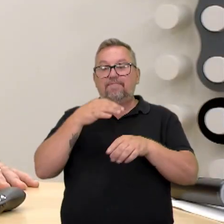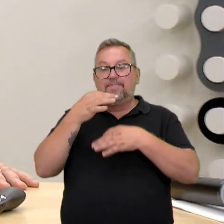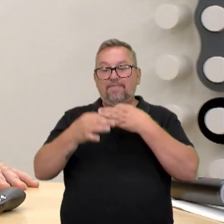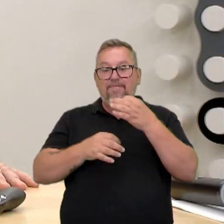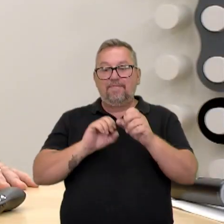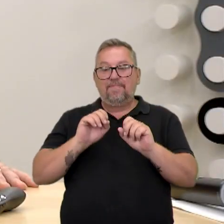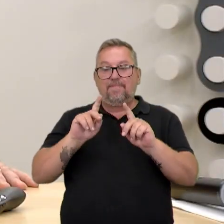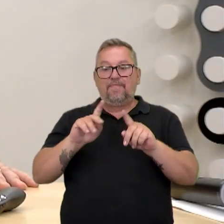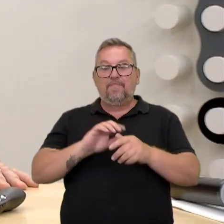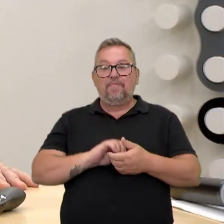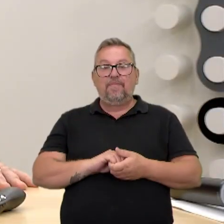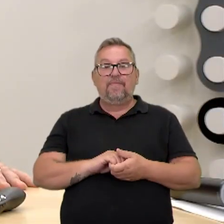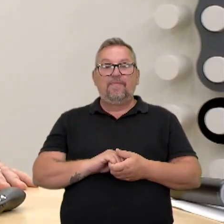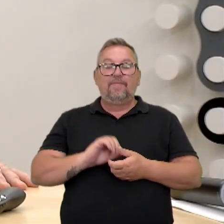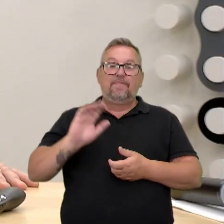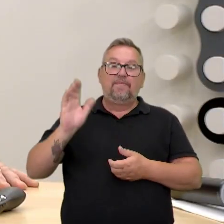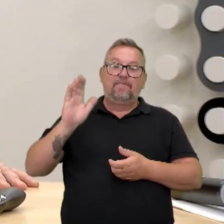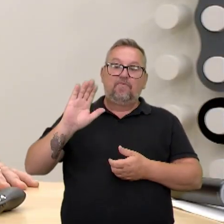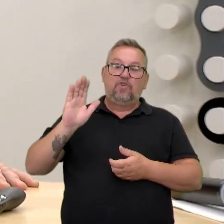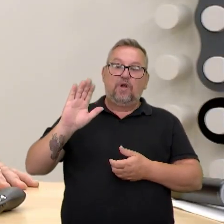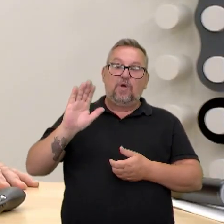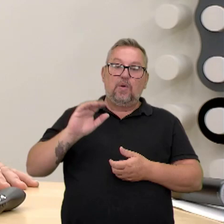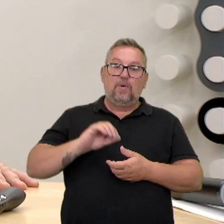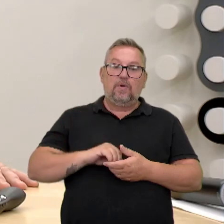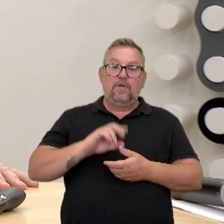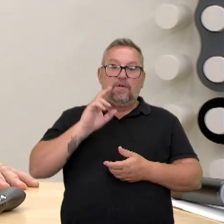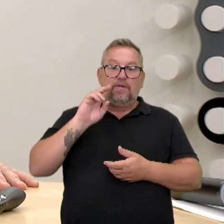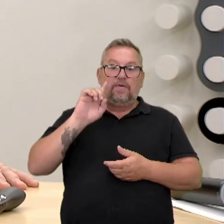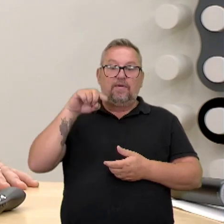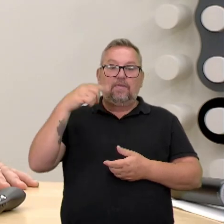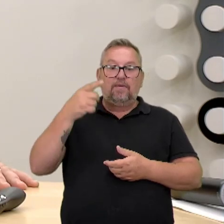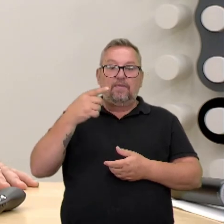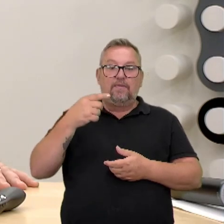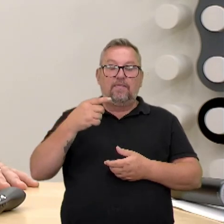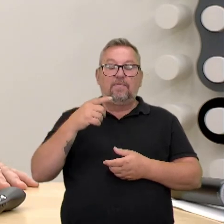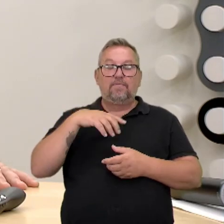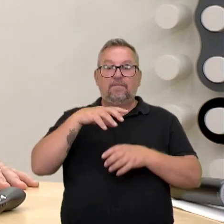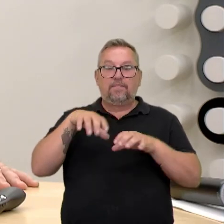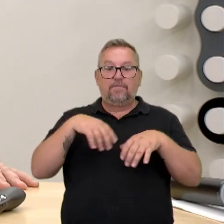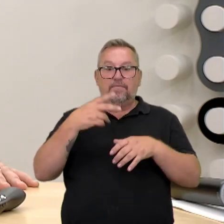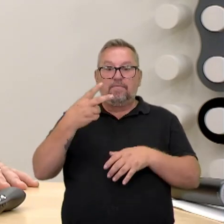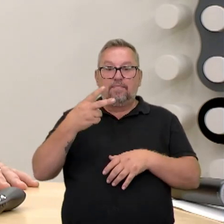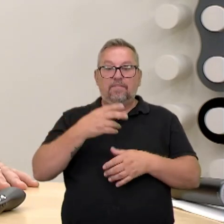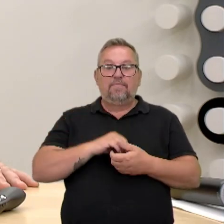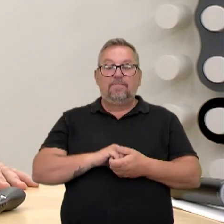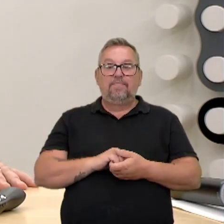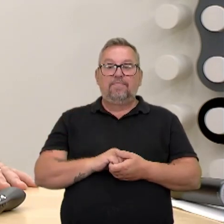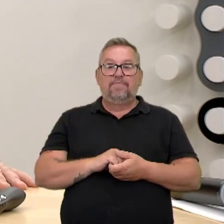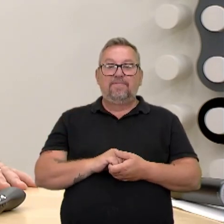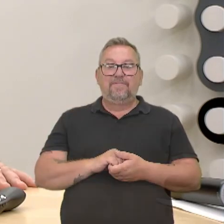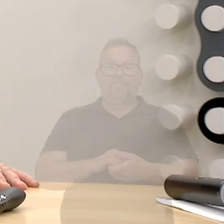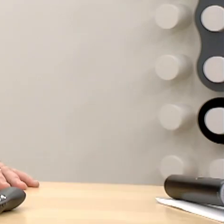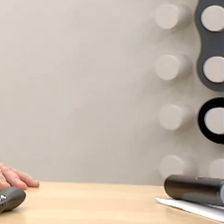sugestões. Certo, pessoal? Até a próxima, e aí a gente se encontra na sistematização 2. Um abraço a todos.